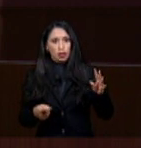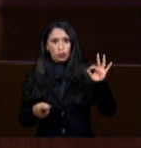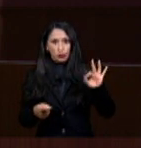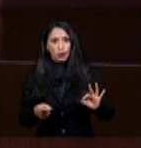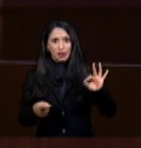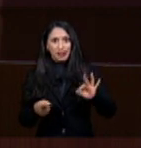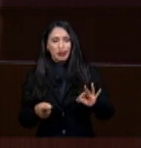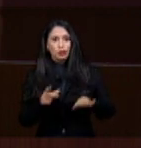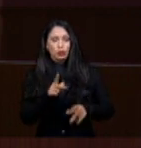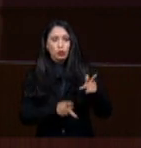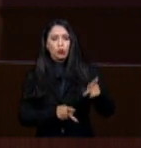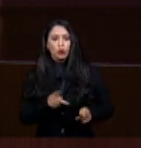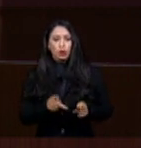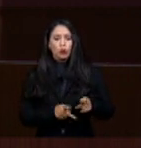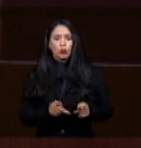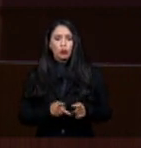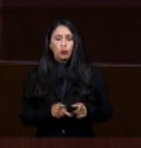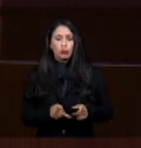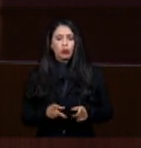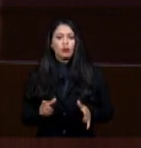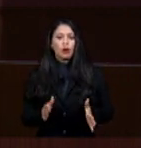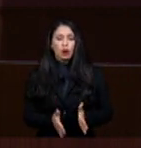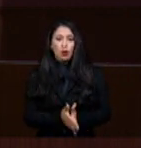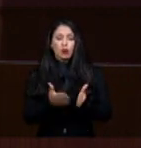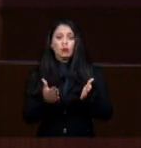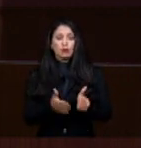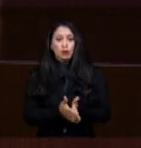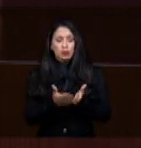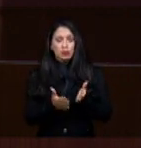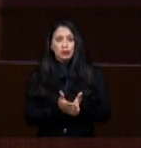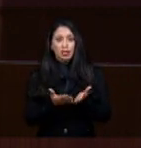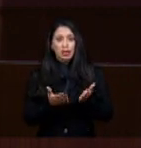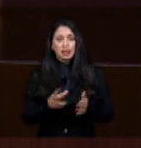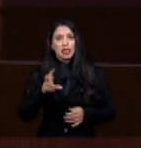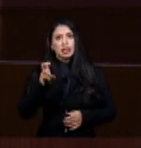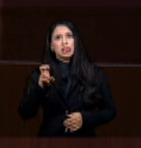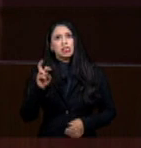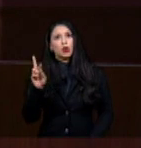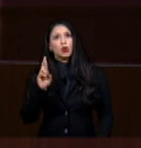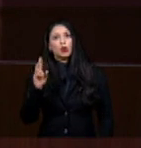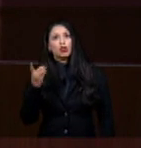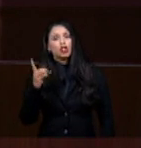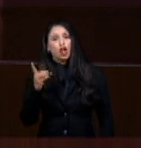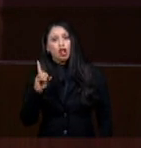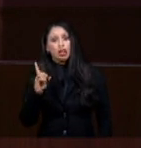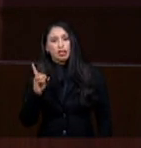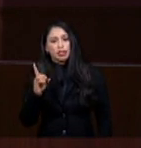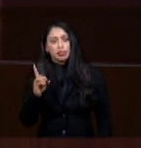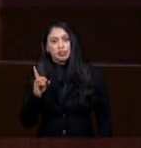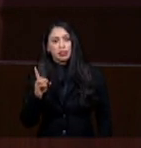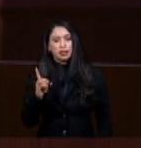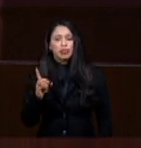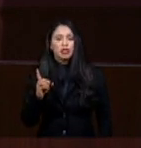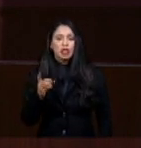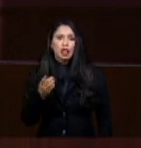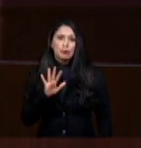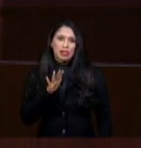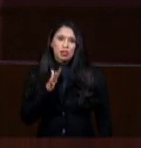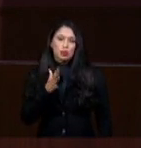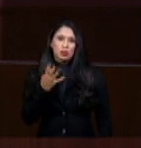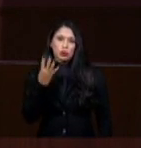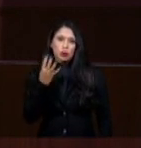uma linha um pouquinho mais Ampla de pobreza de cinco dólares e 50 equivalentes a